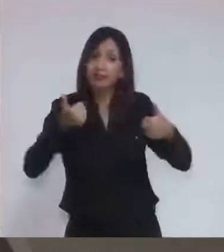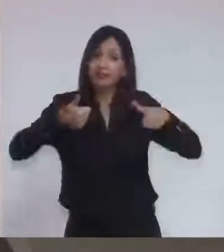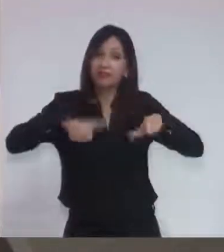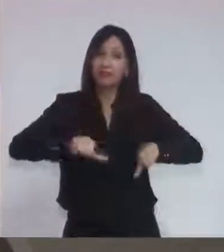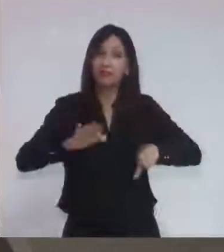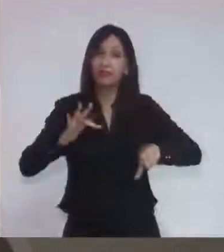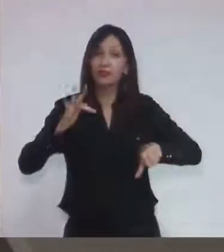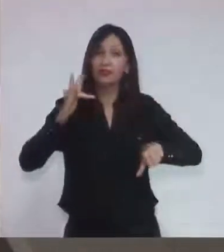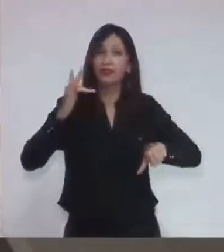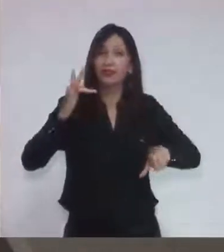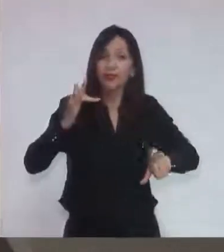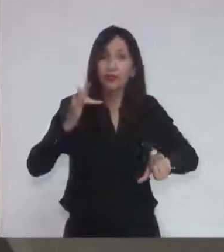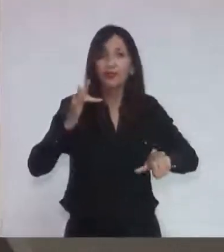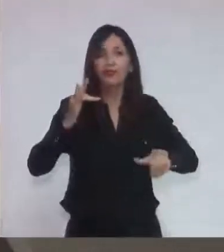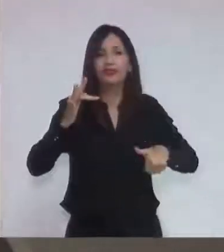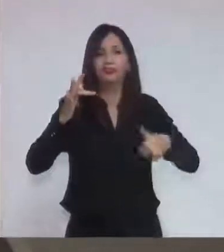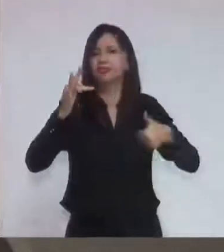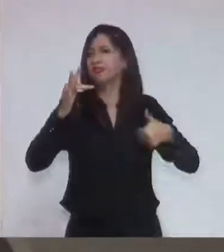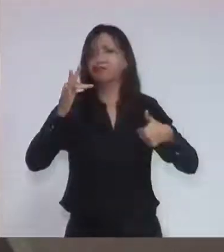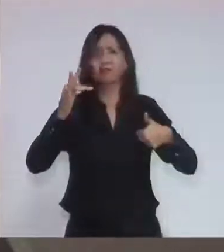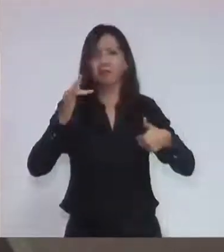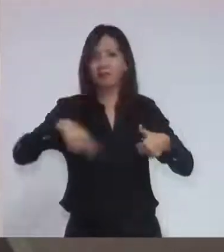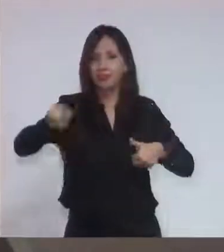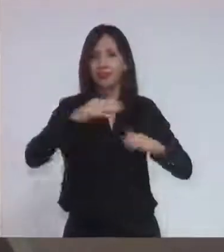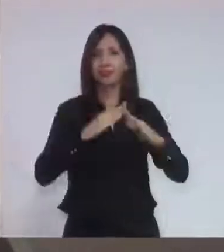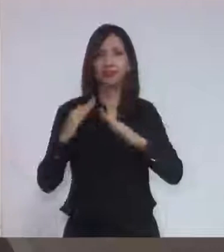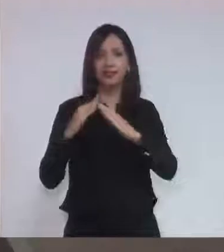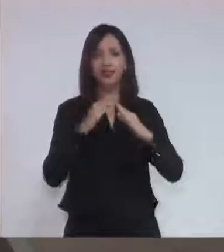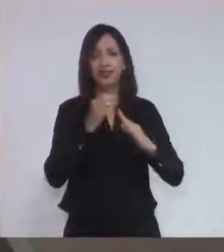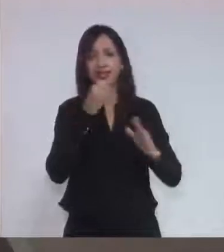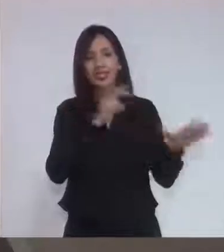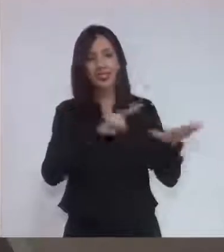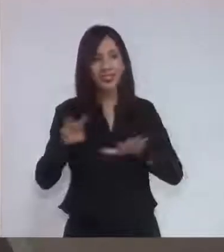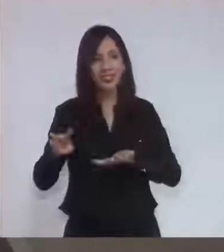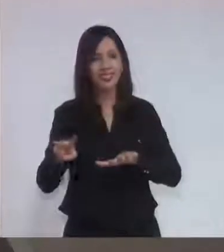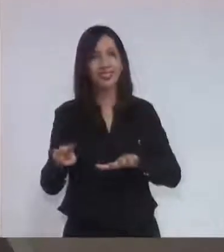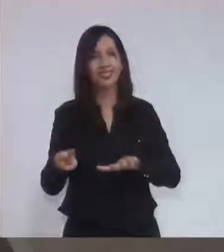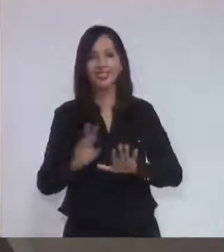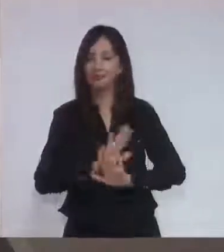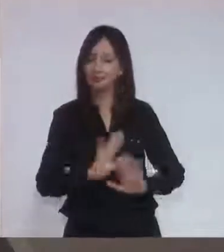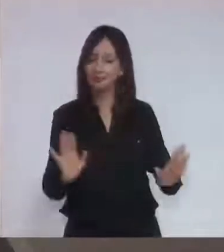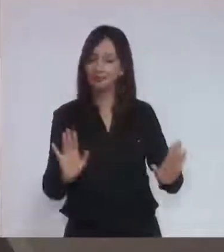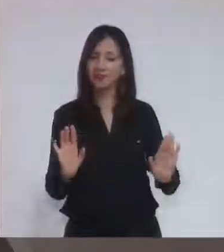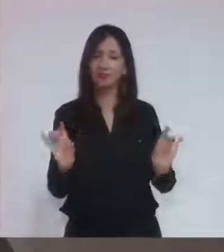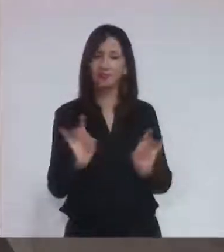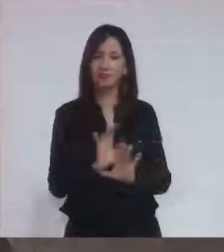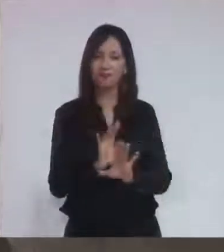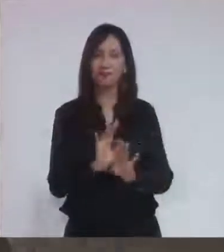futuro razoável para os moradores. Uma boa semana a todos, por enquanto é só.